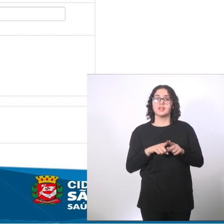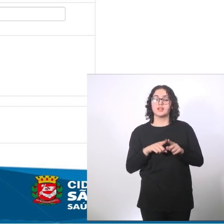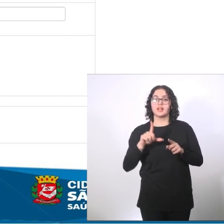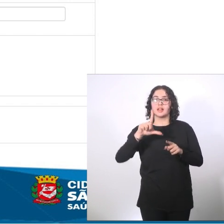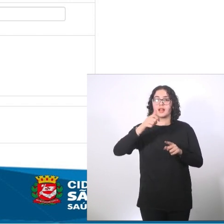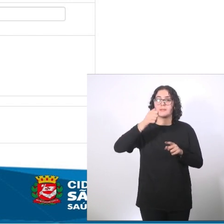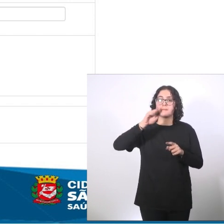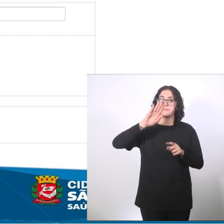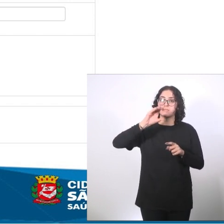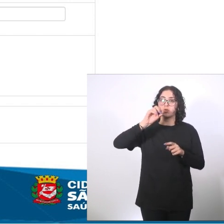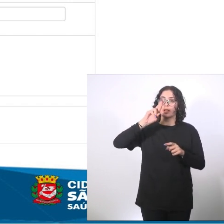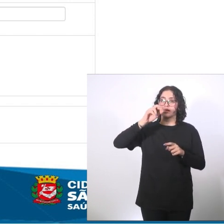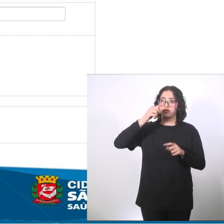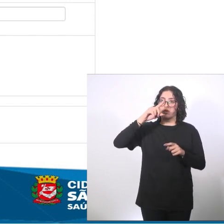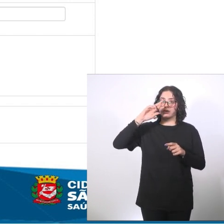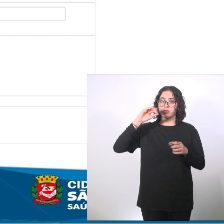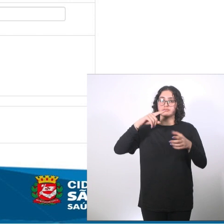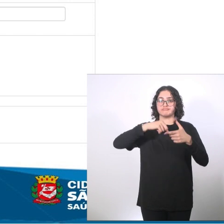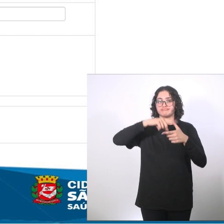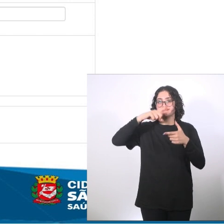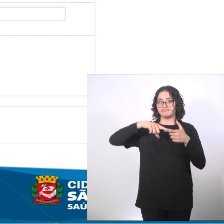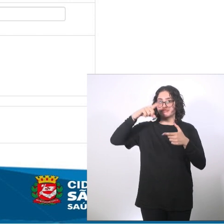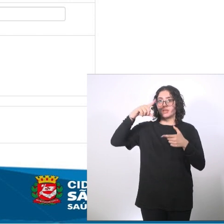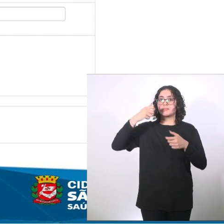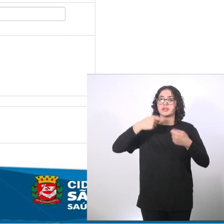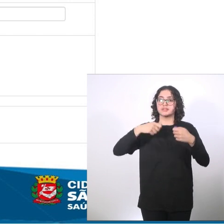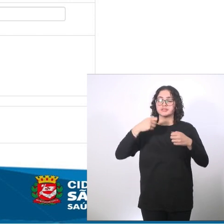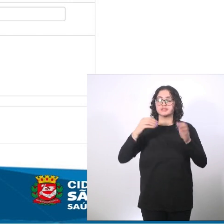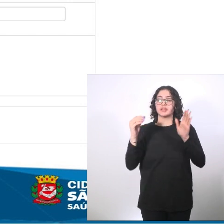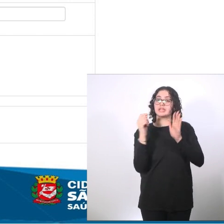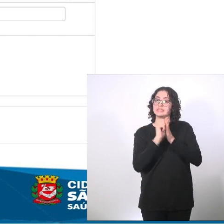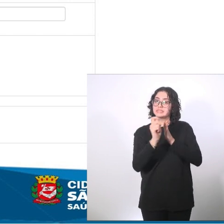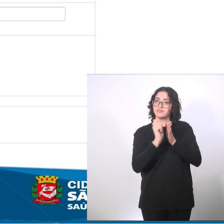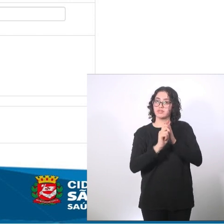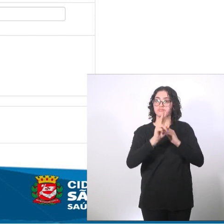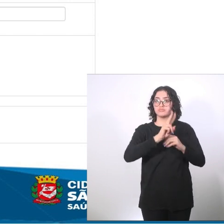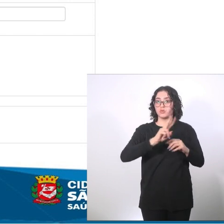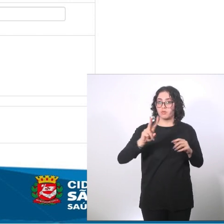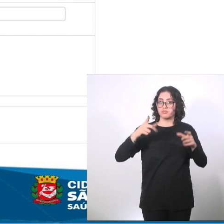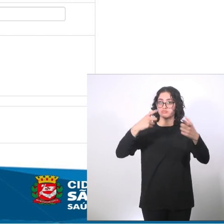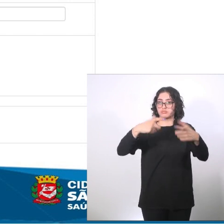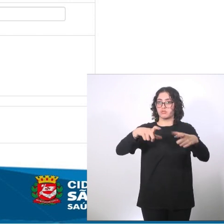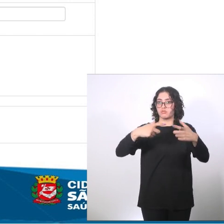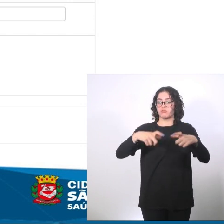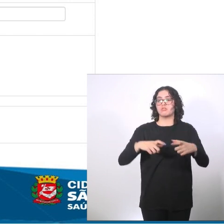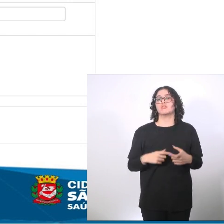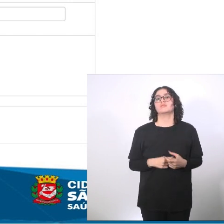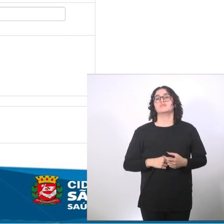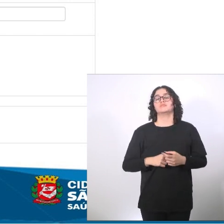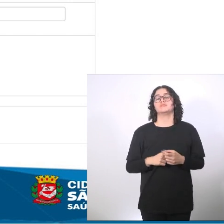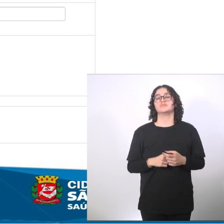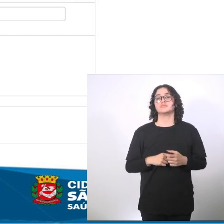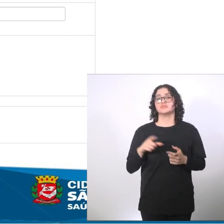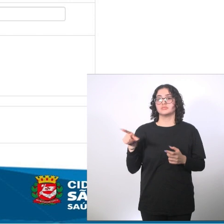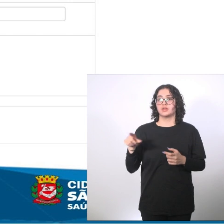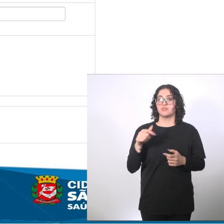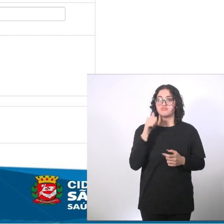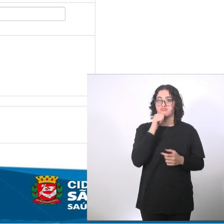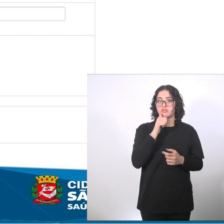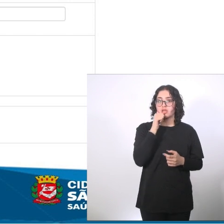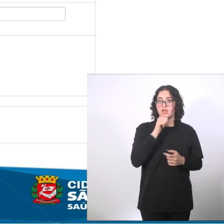É importante aqui escrever o número do GAL. A própria doutora Zarifa vai mostrar